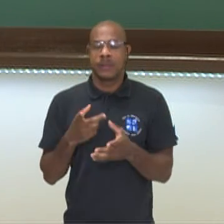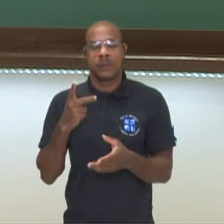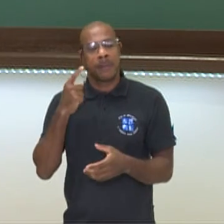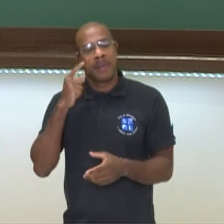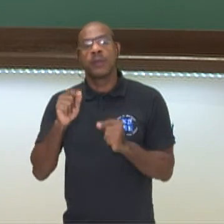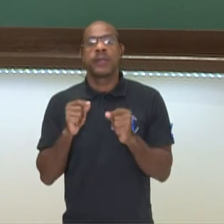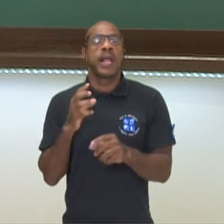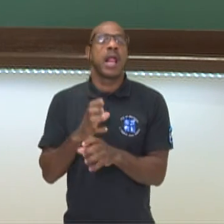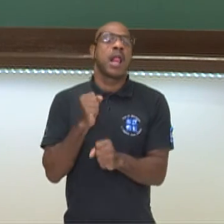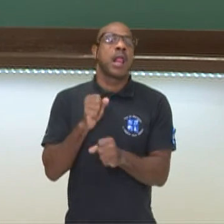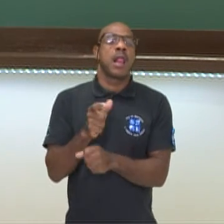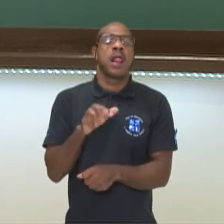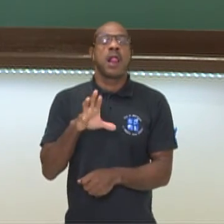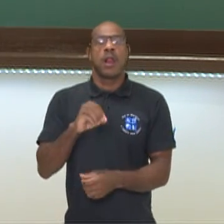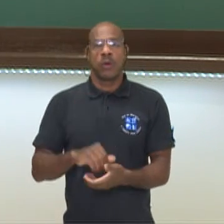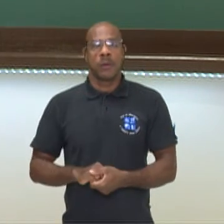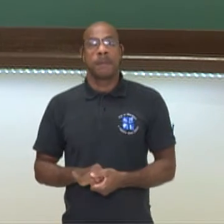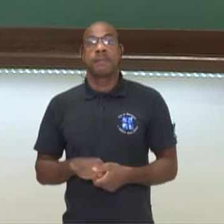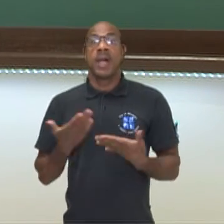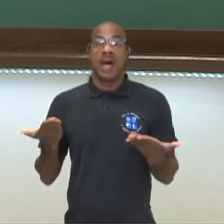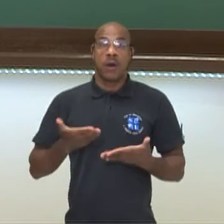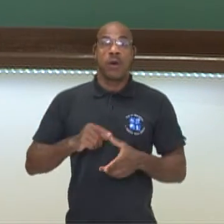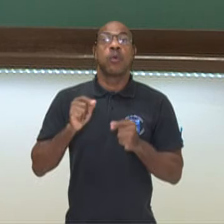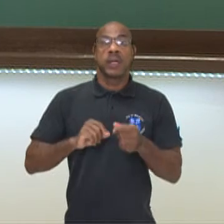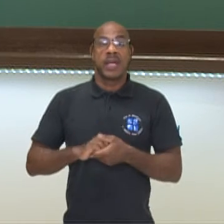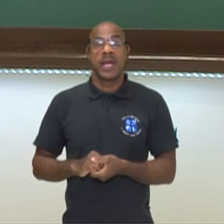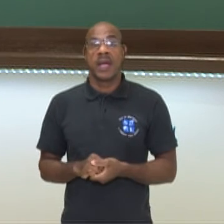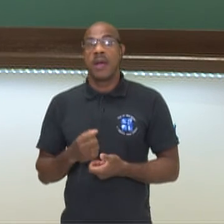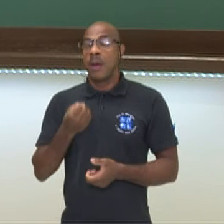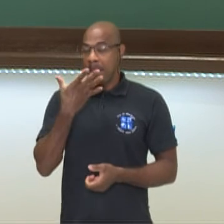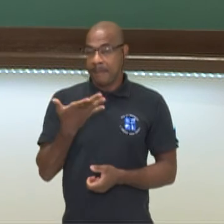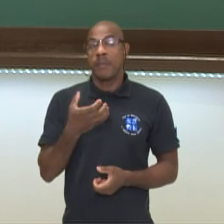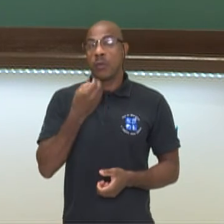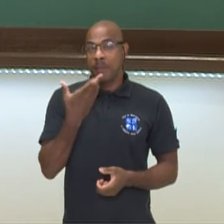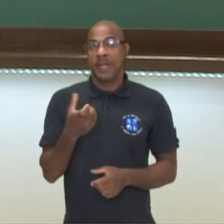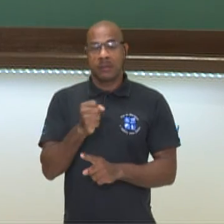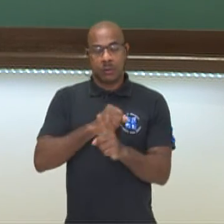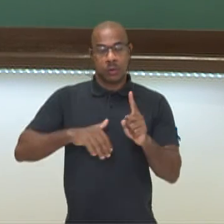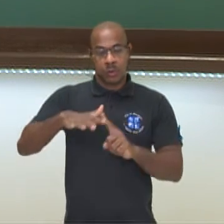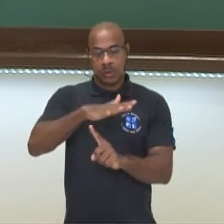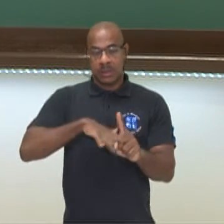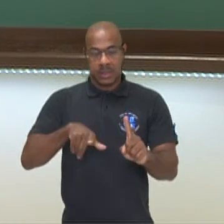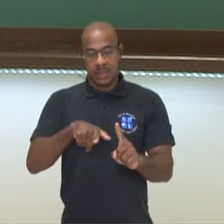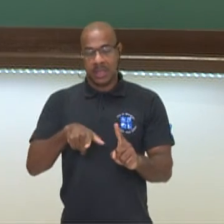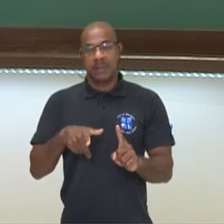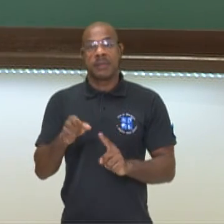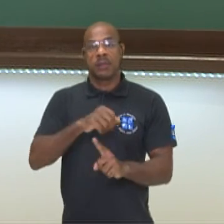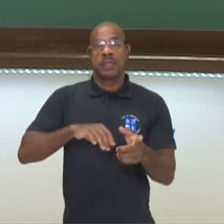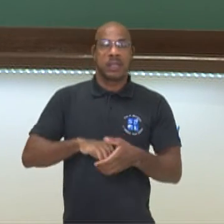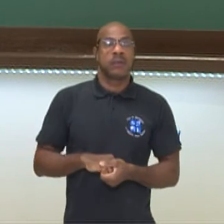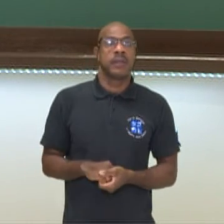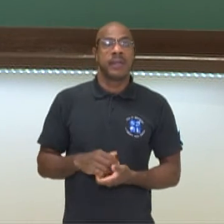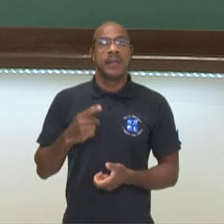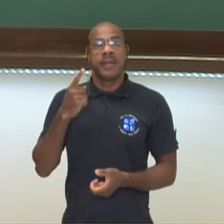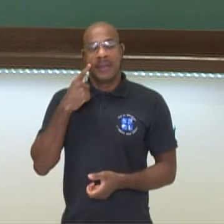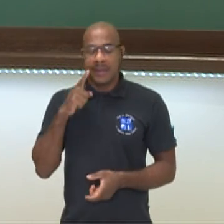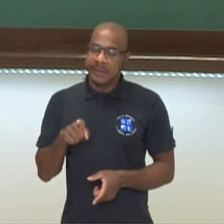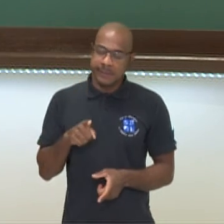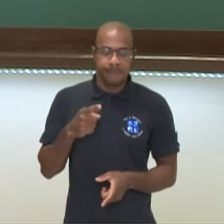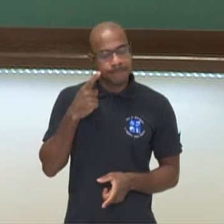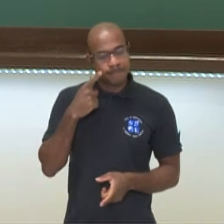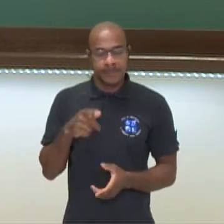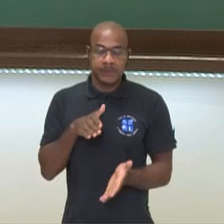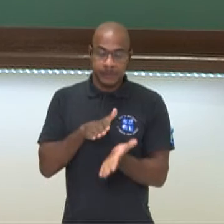lucros. Já no estado do bem-estar social, a ideia é um pouco contrária. Né? O Estado ele deixa de ser mínimo, ainda que